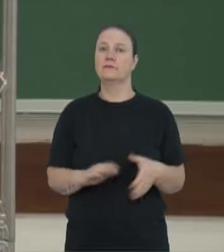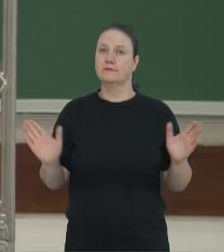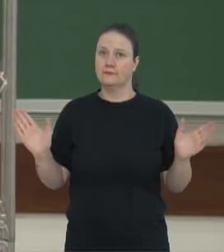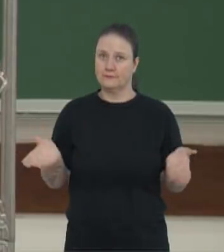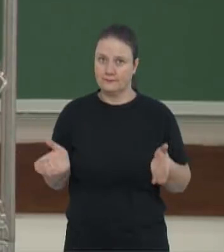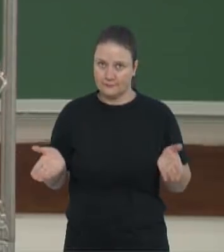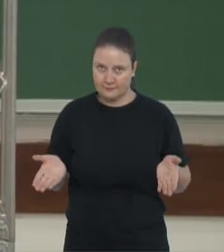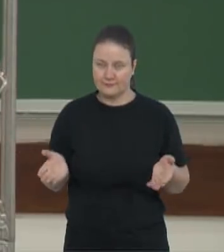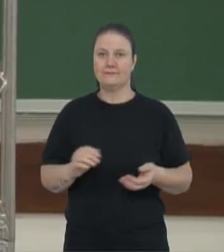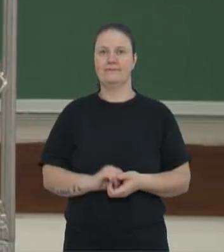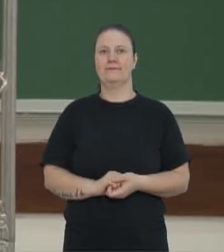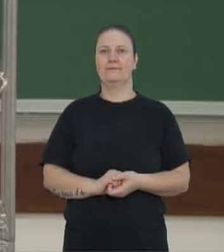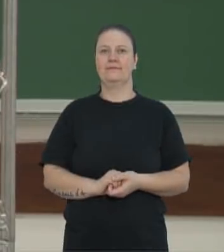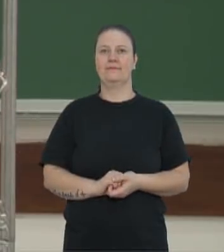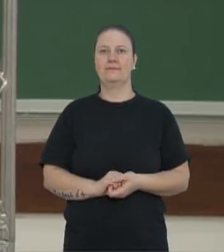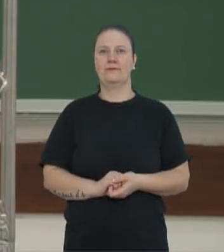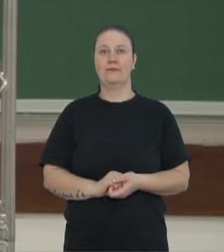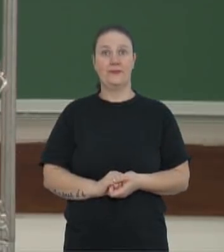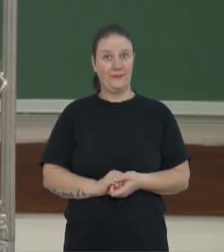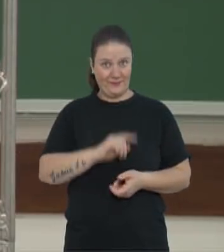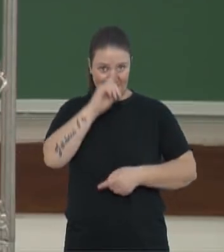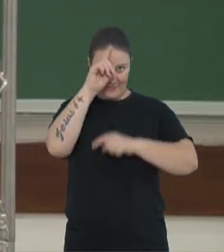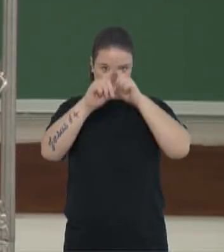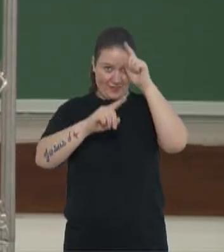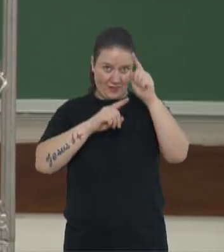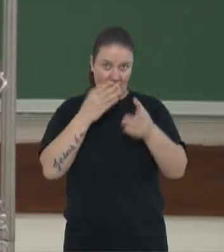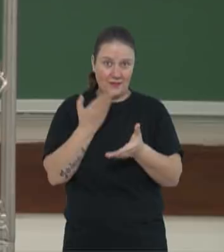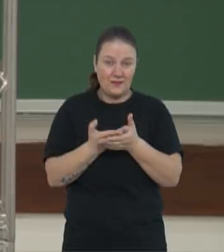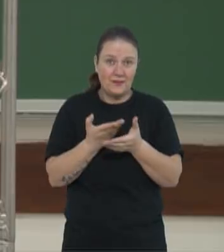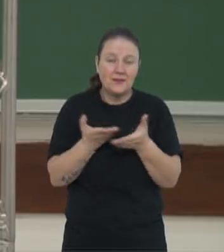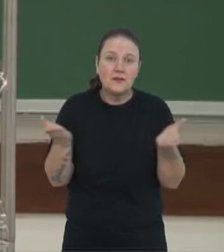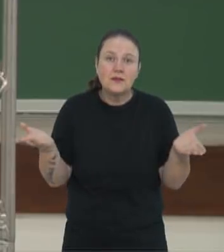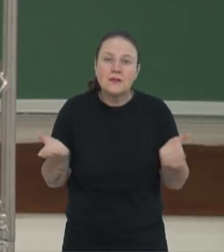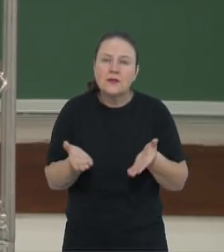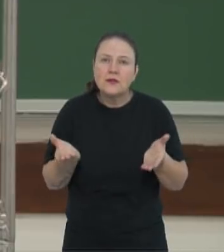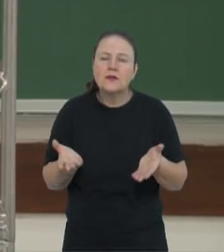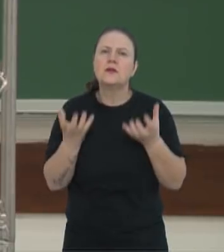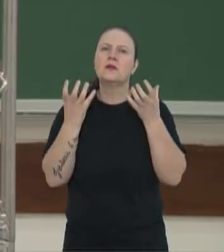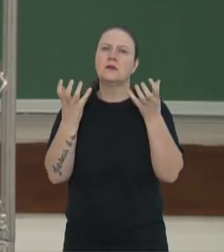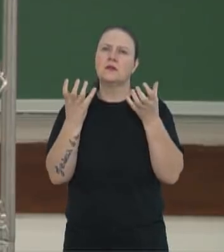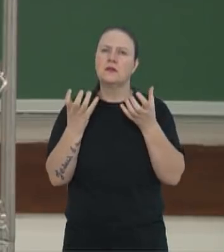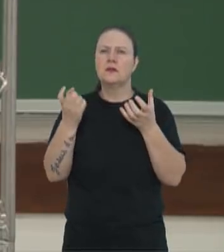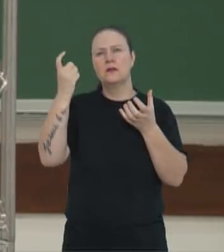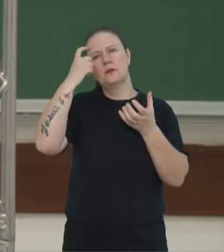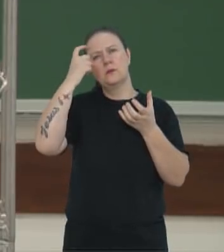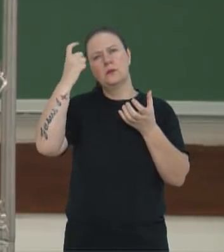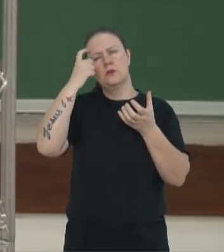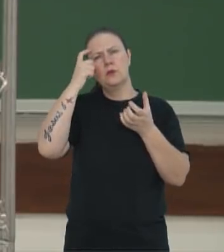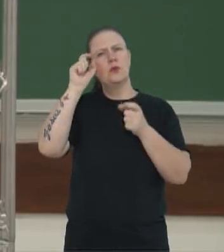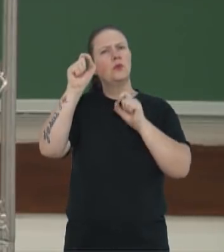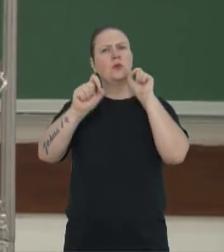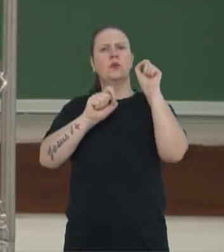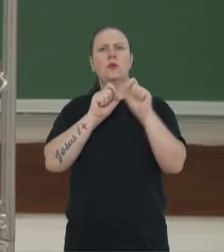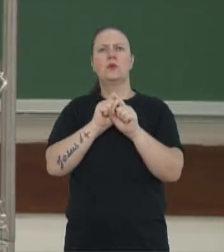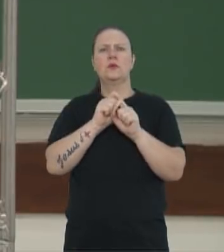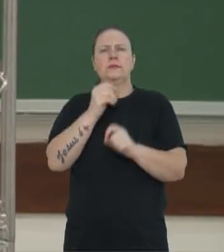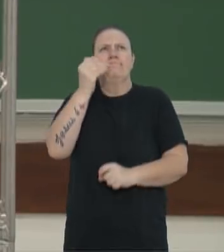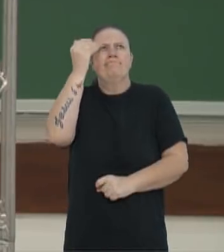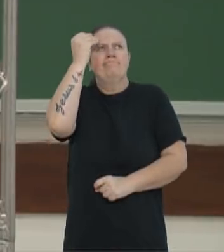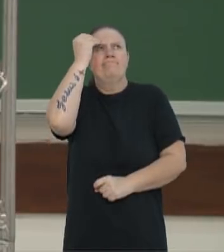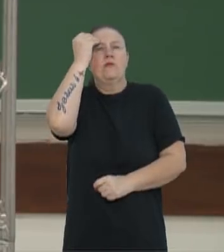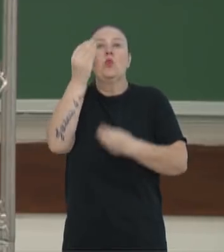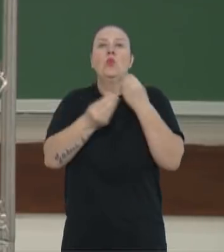Então, a dica então, dessa aula é a seguinte: eu quero que vocês pensem sobre o espírito do